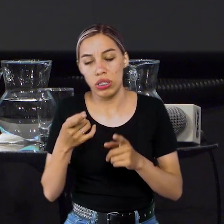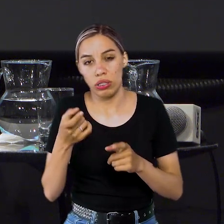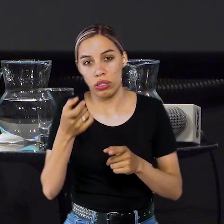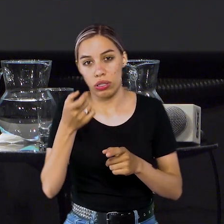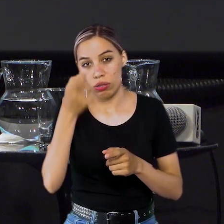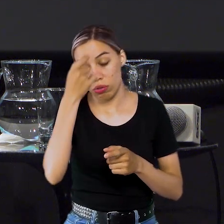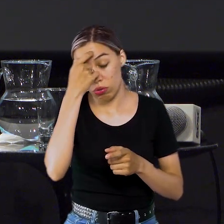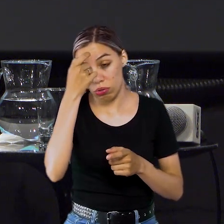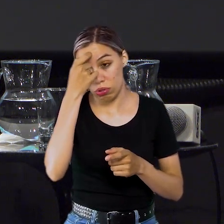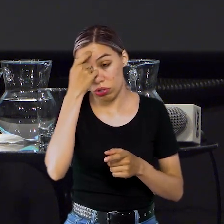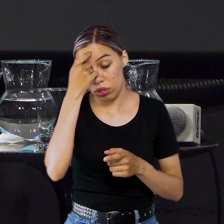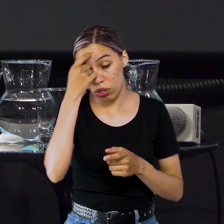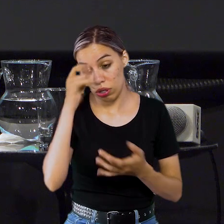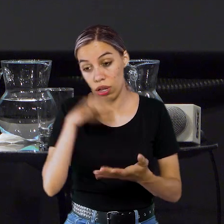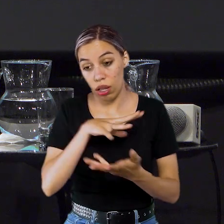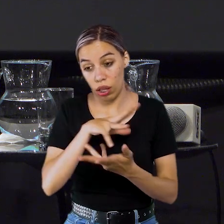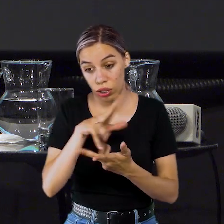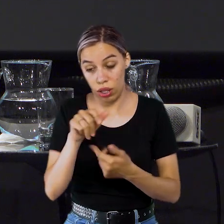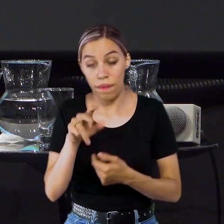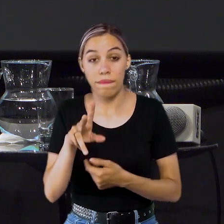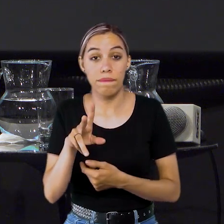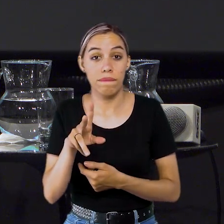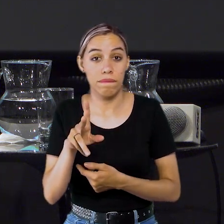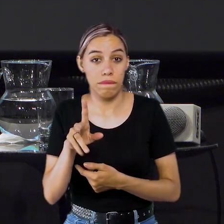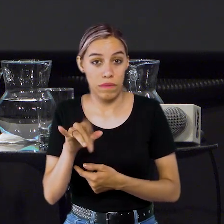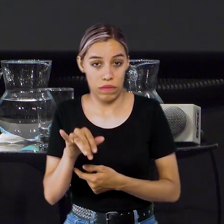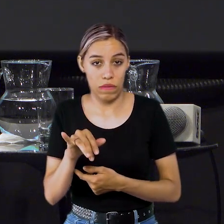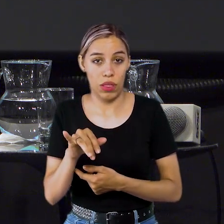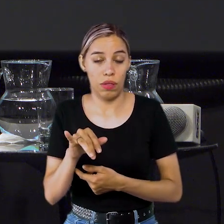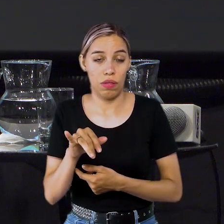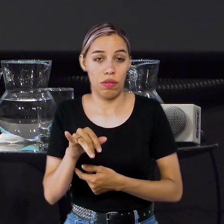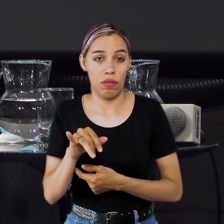que a terra, a natureza,